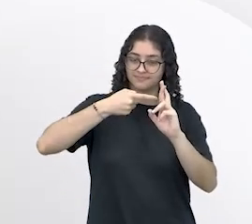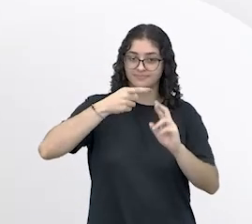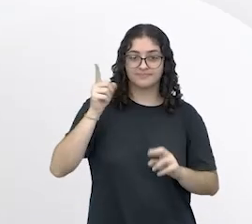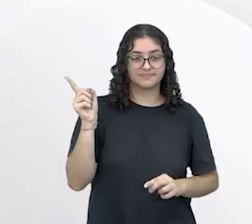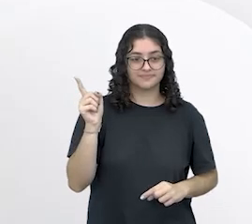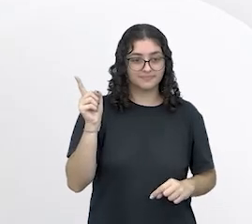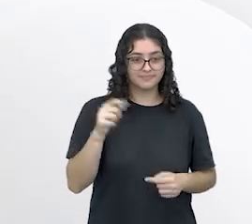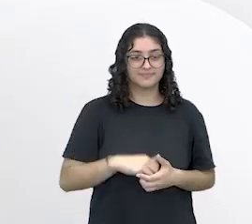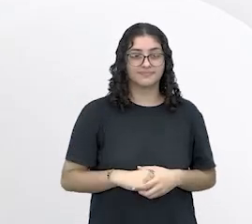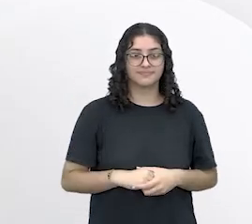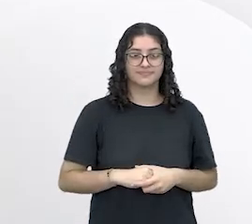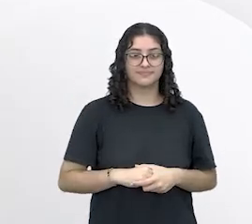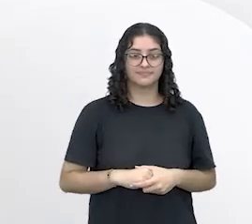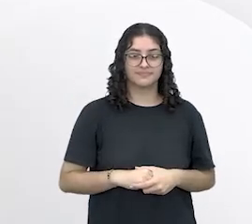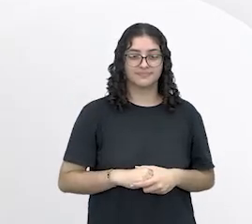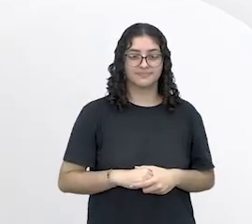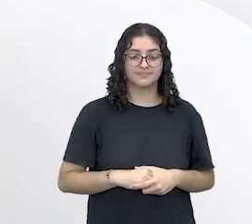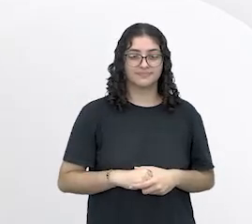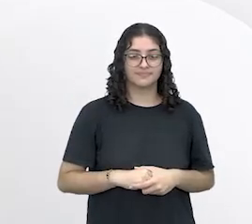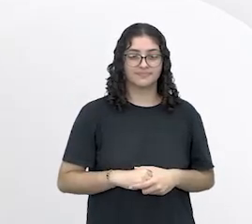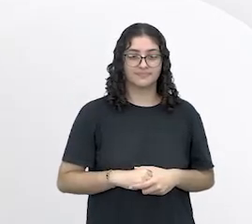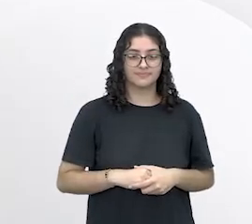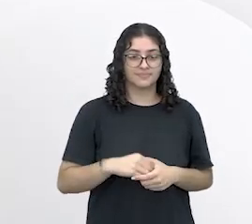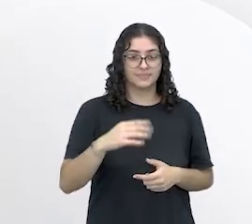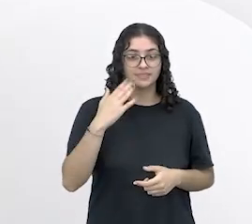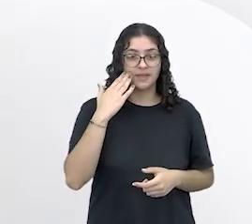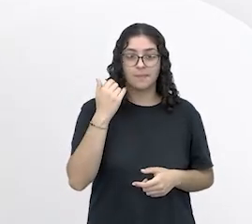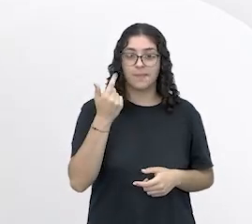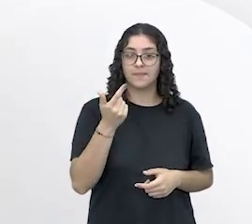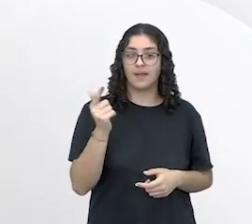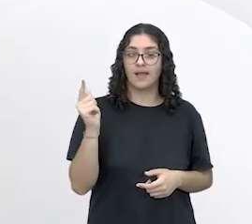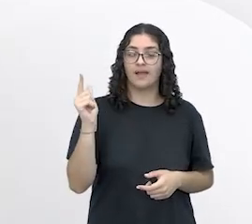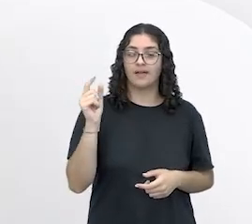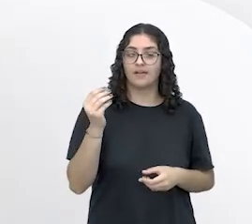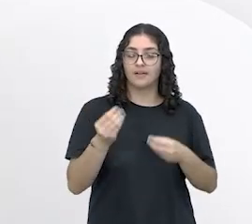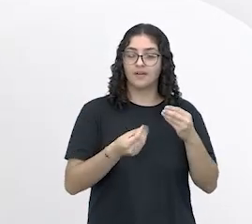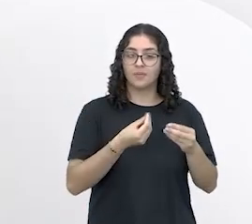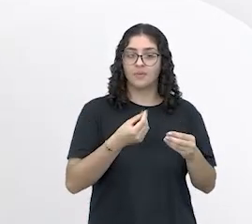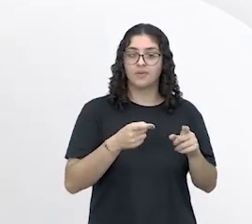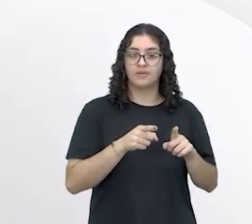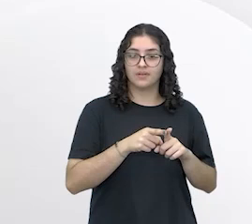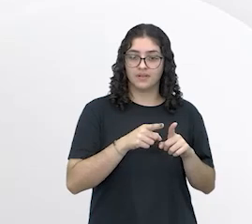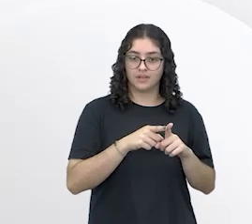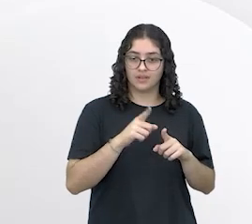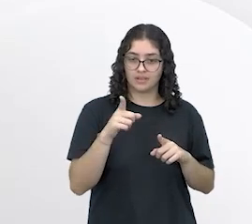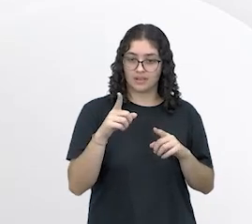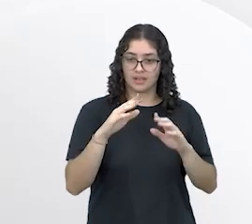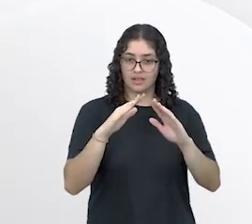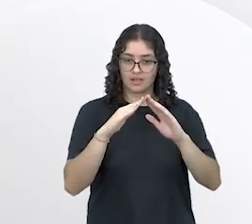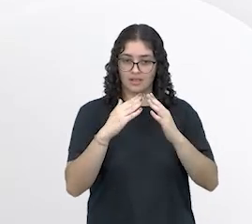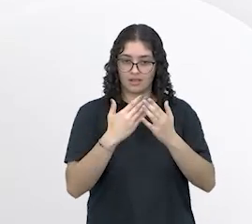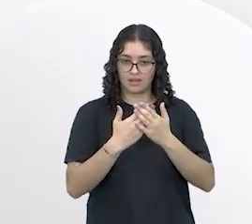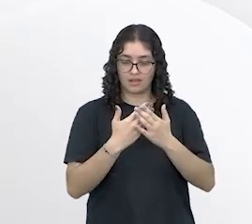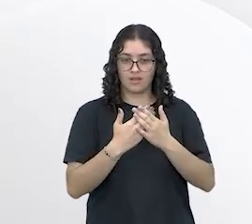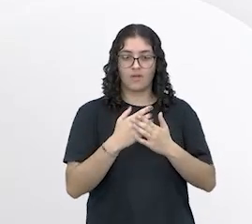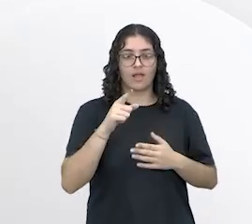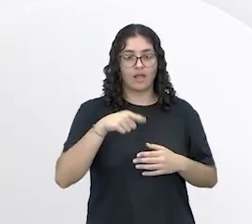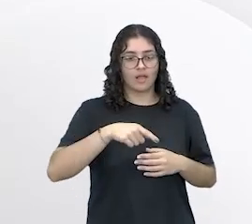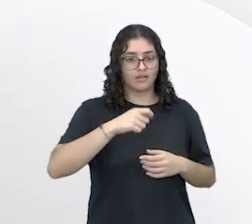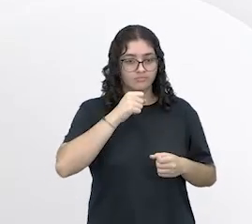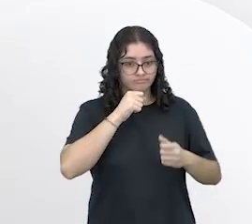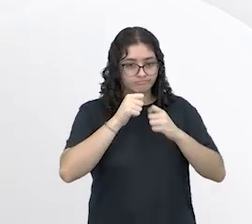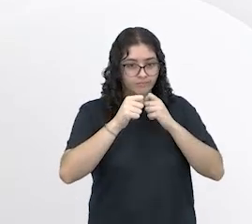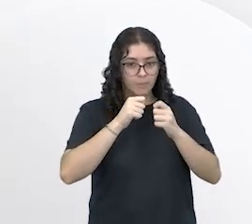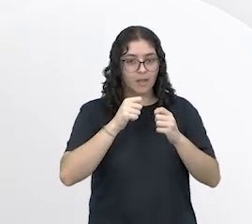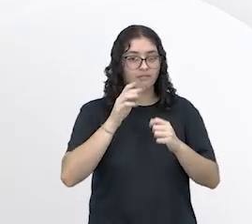para vocês, né? Saiba mais como levar o STEAM para a sala de aula. É uma reportagem